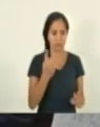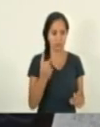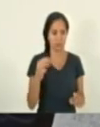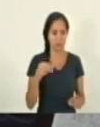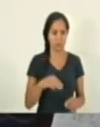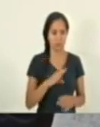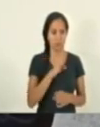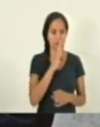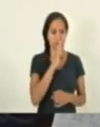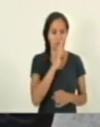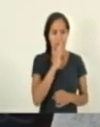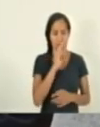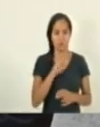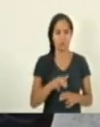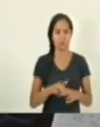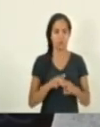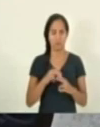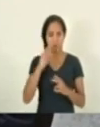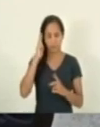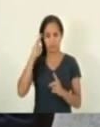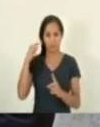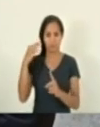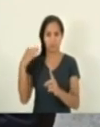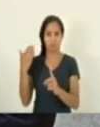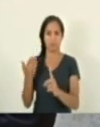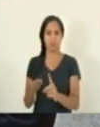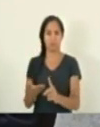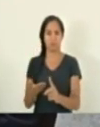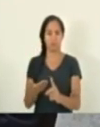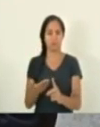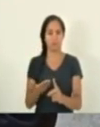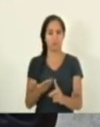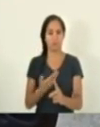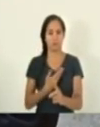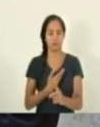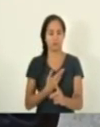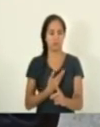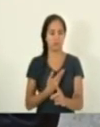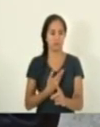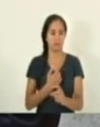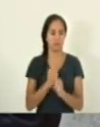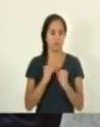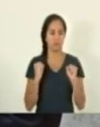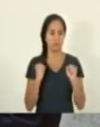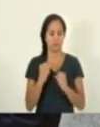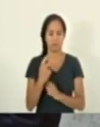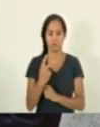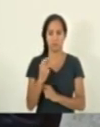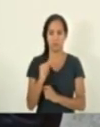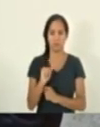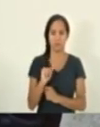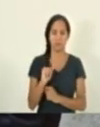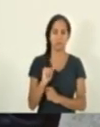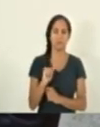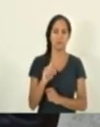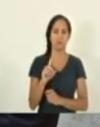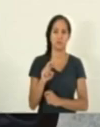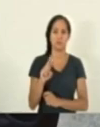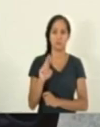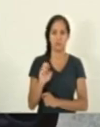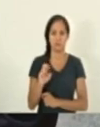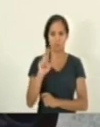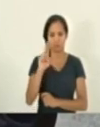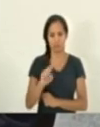de silêncio em homenagem ao nosso querido amigo Padre Jonas Habib,